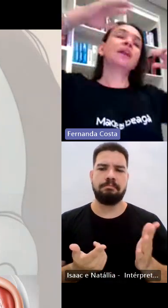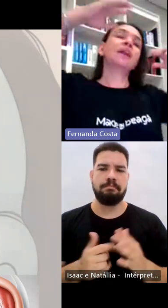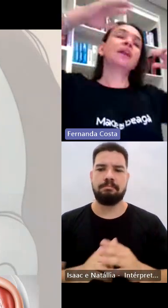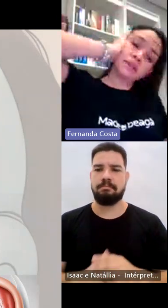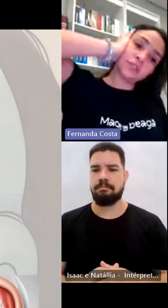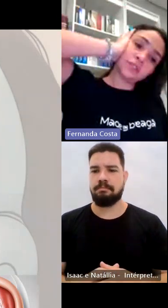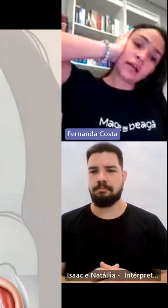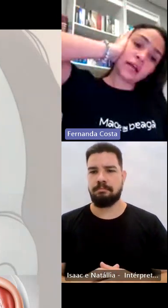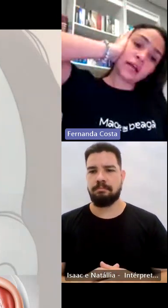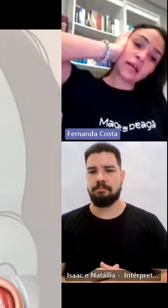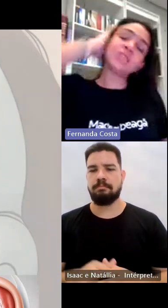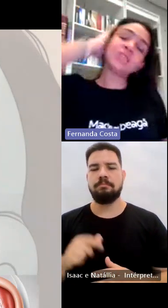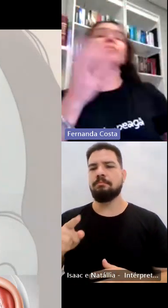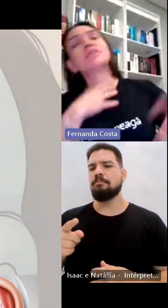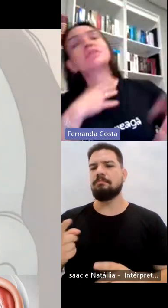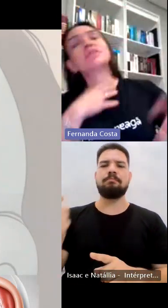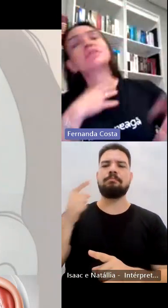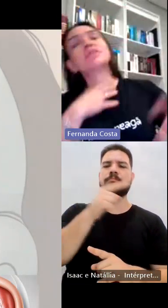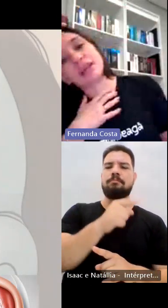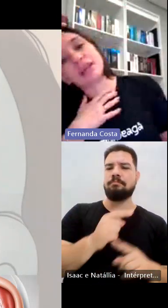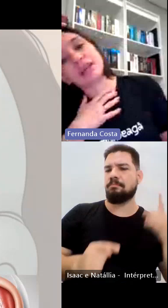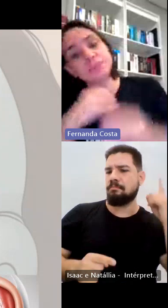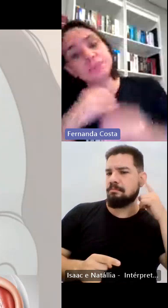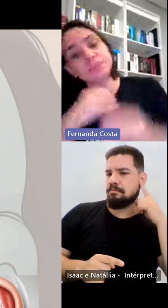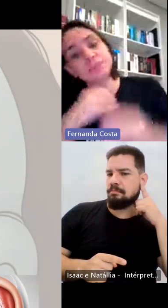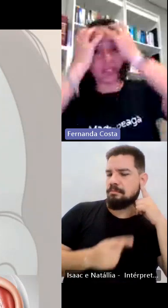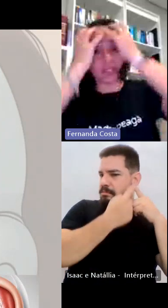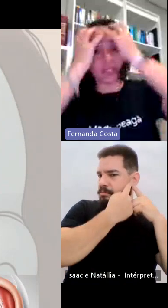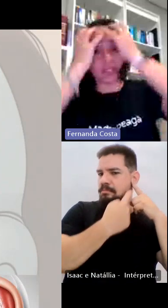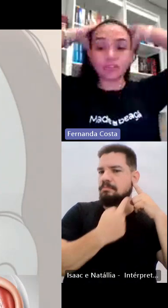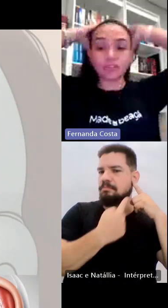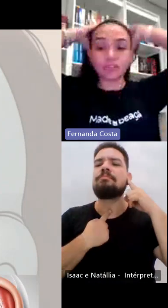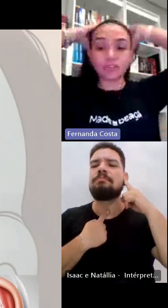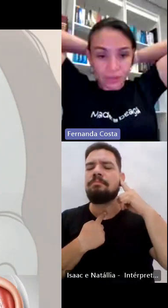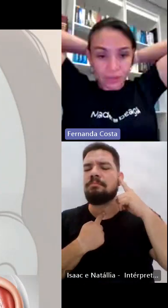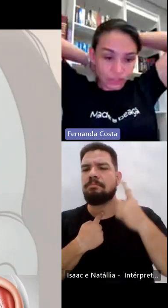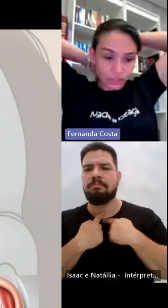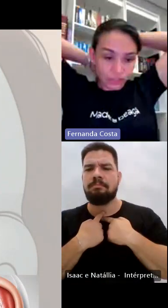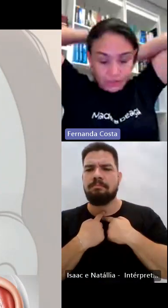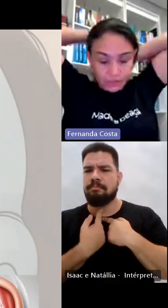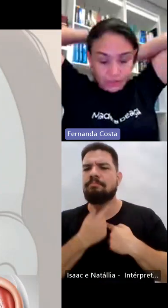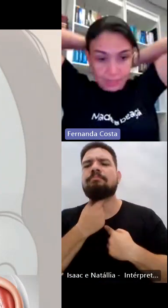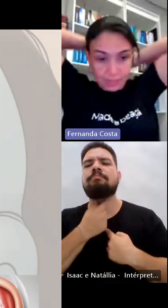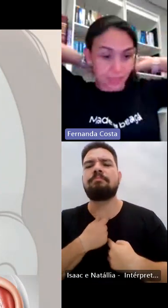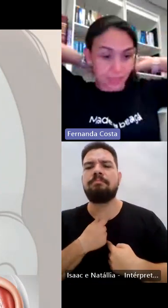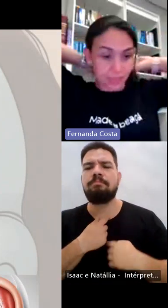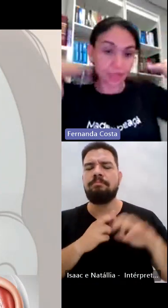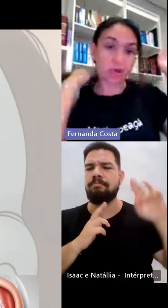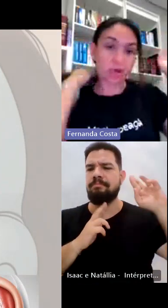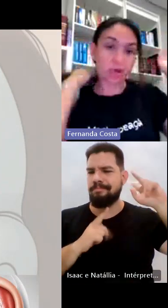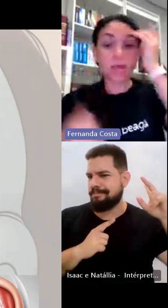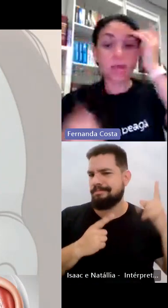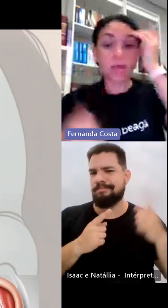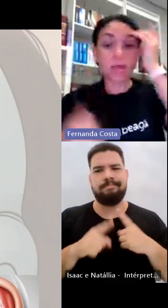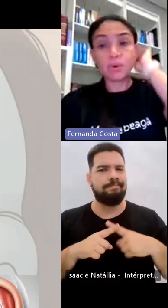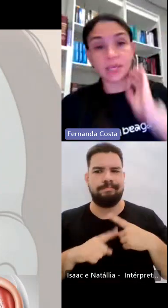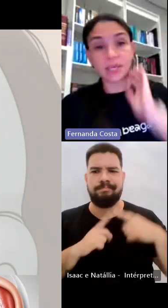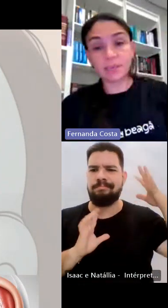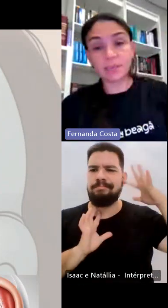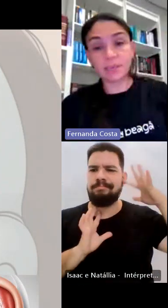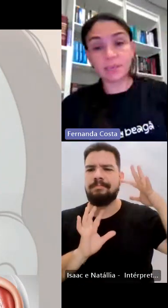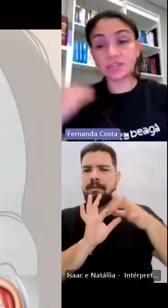Fernanda, lá na parte de cima, agora você já está cá na parte de baixo, você estava falando de orelha, agora você já está falando de sistema respiratório.